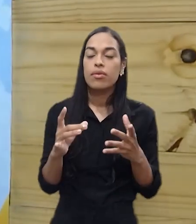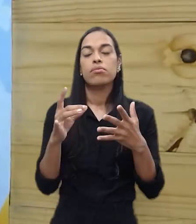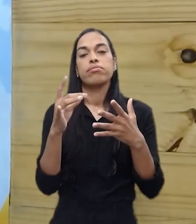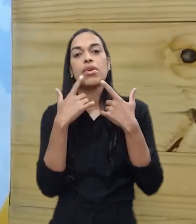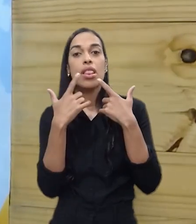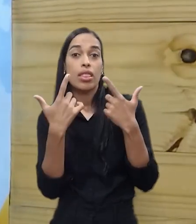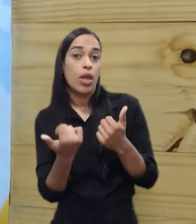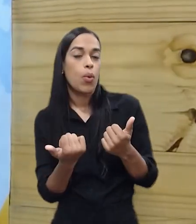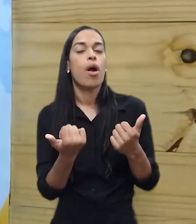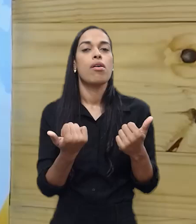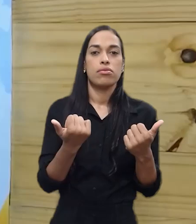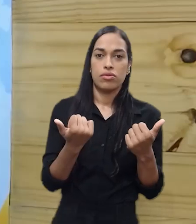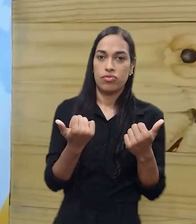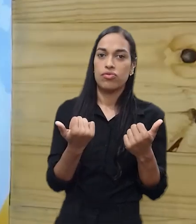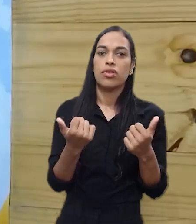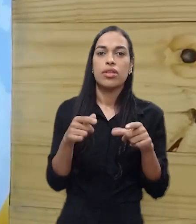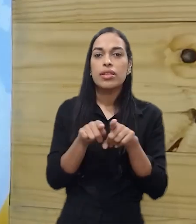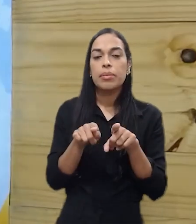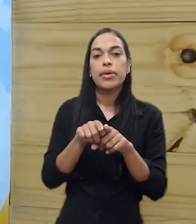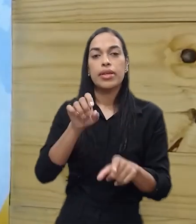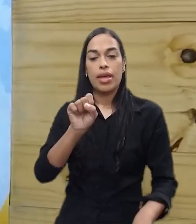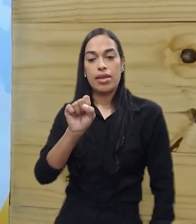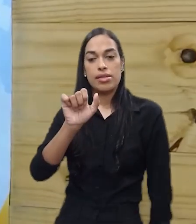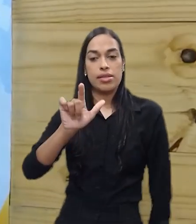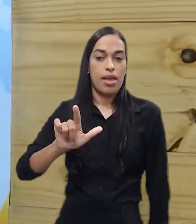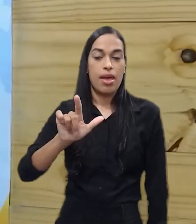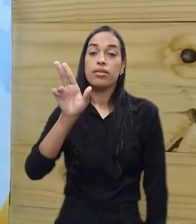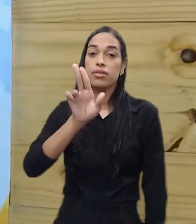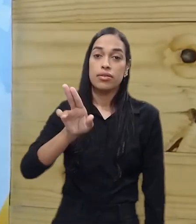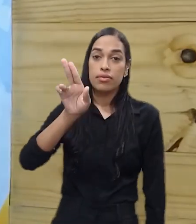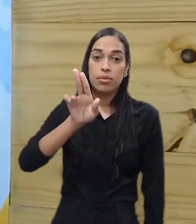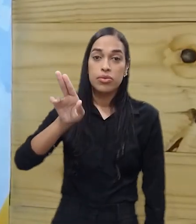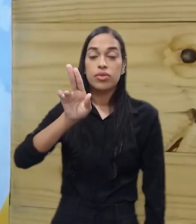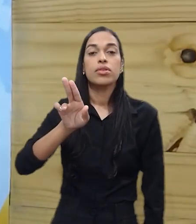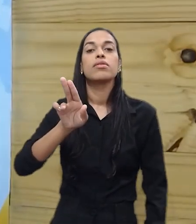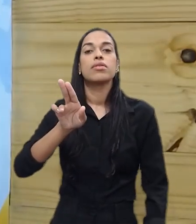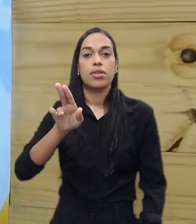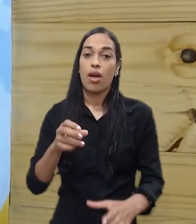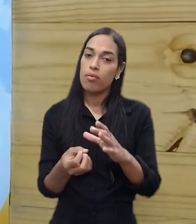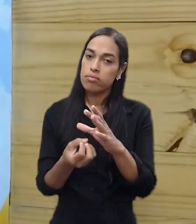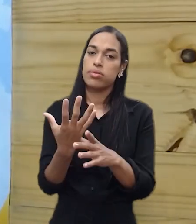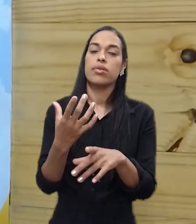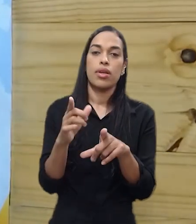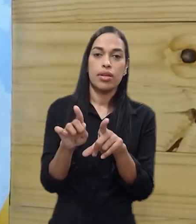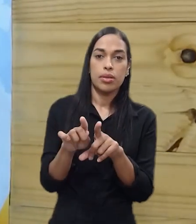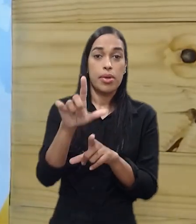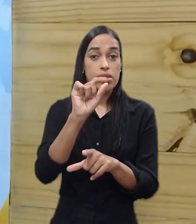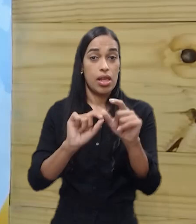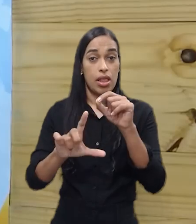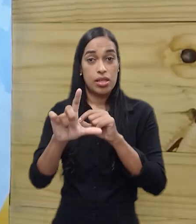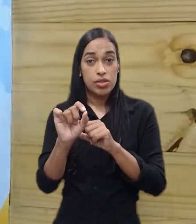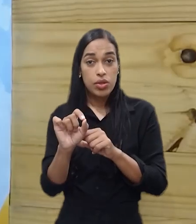sobre elas. Os comandos básicos da linguagem SQL que vamos utilizar é o comando create,